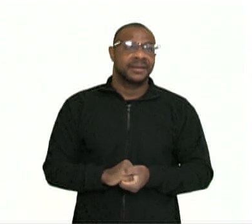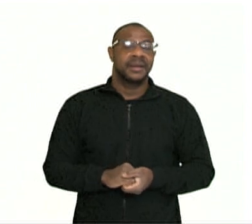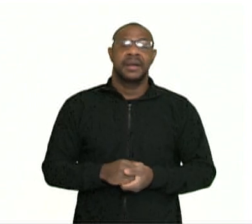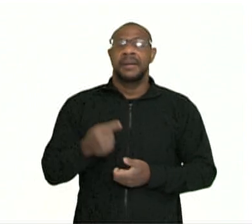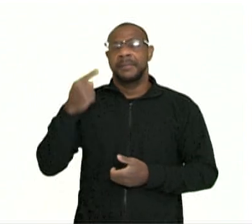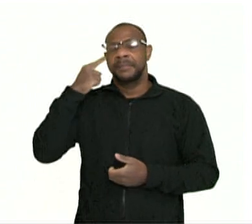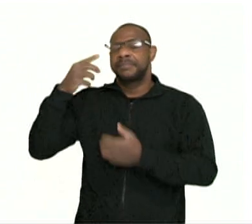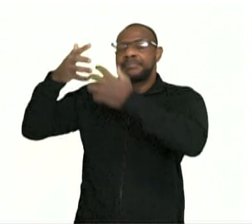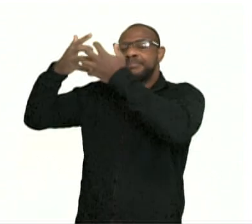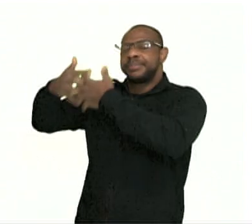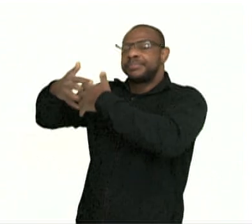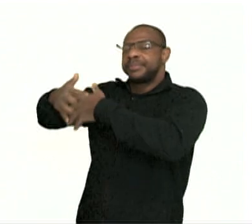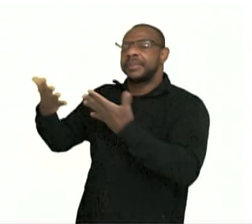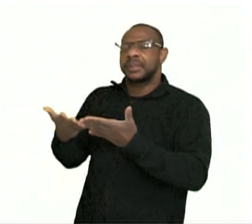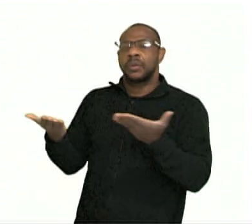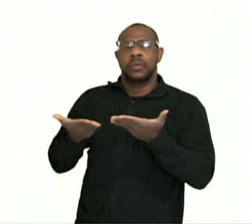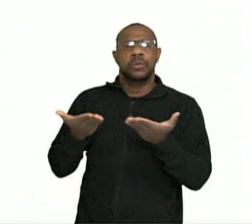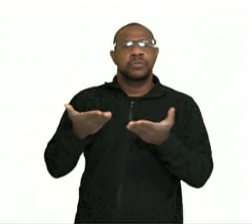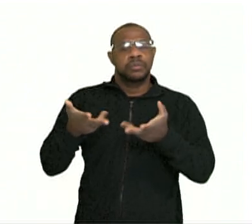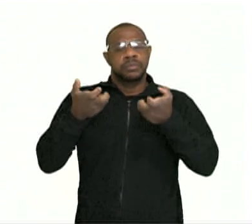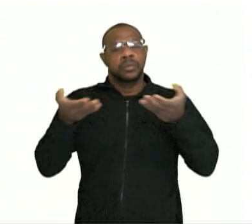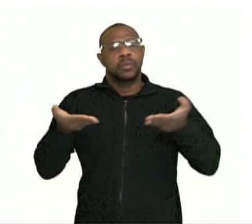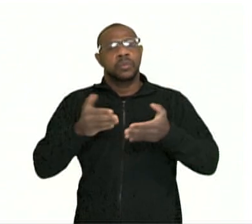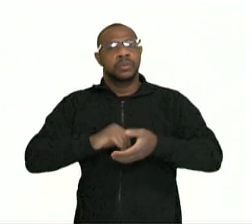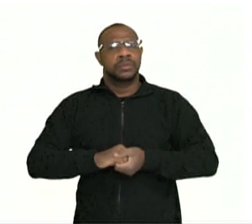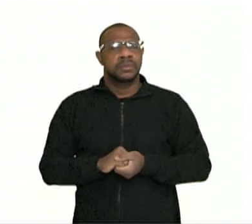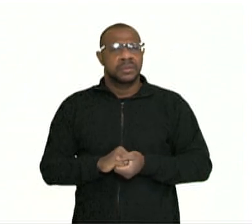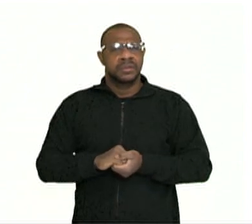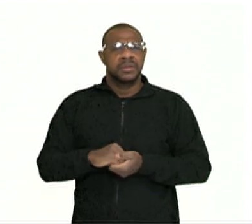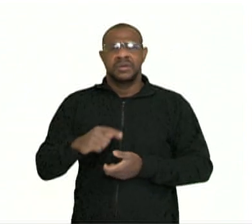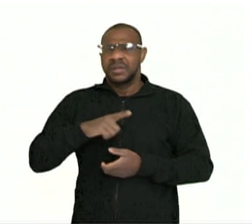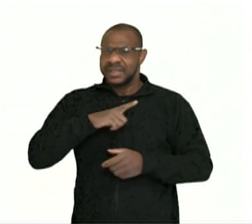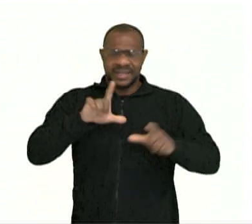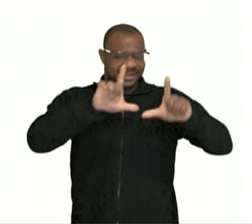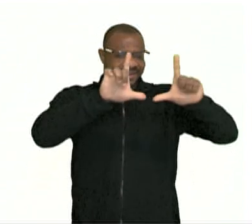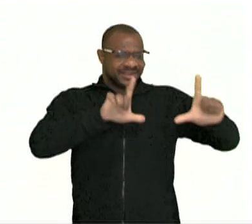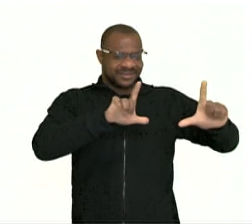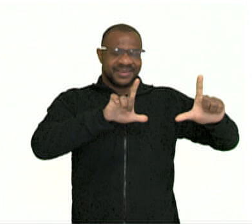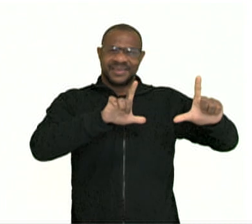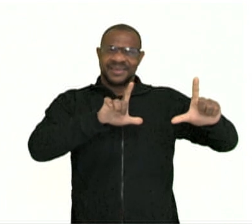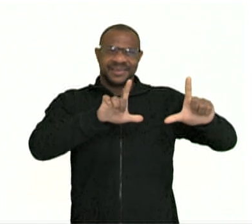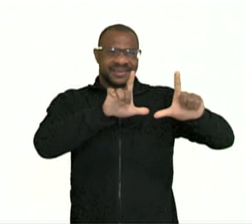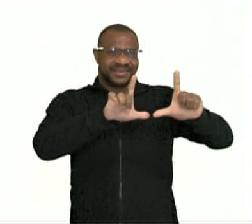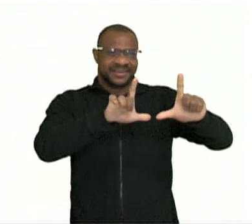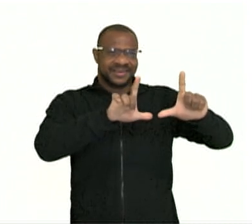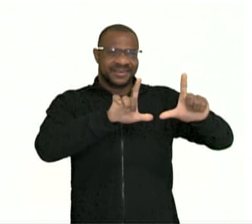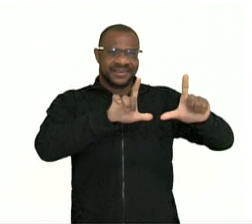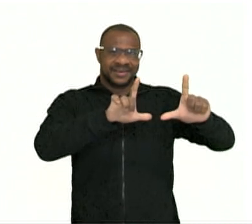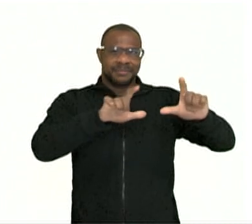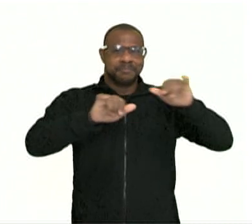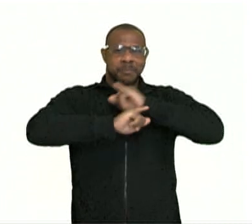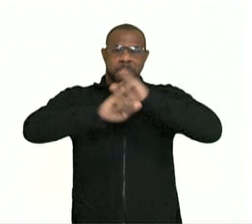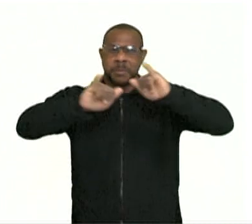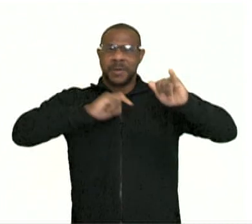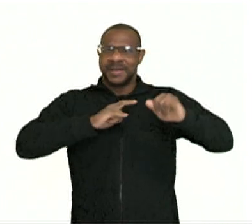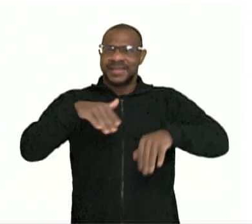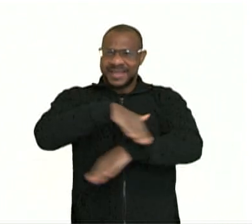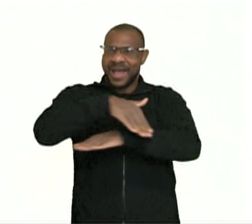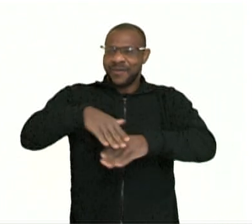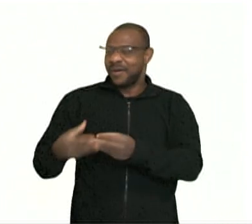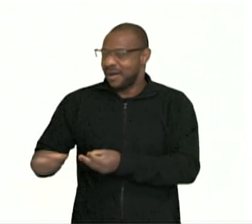Refletindo um pouco, o que nós observamos? Você recebe panfletos, flyers, vários, né, na